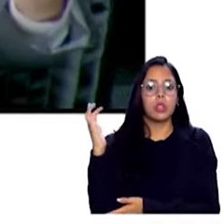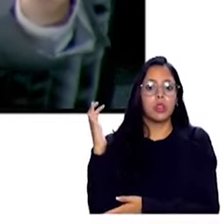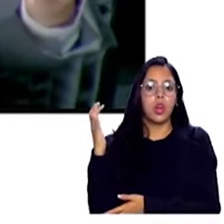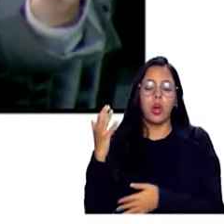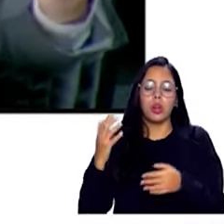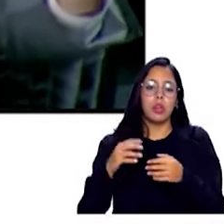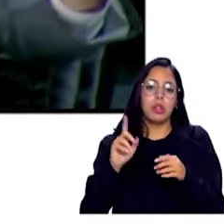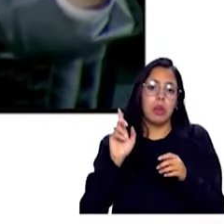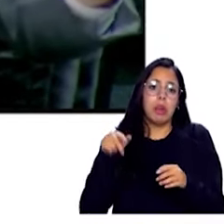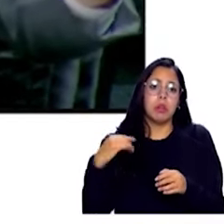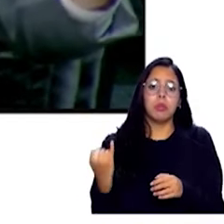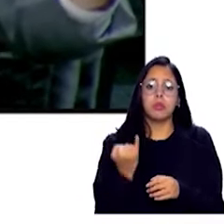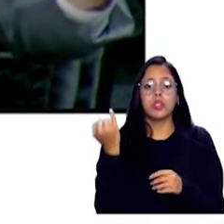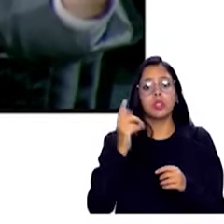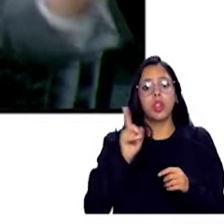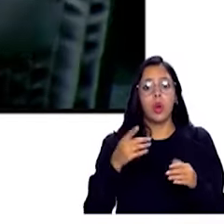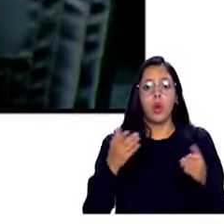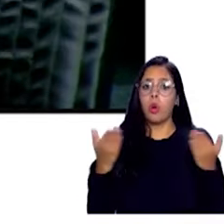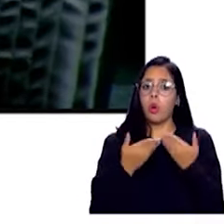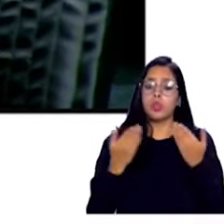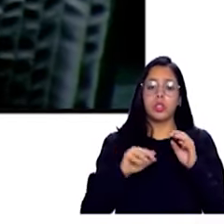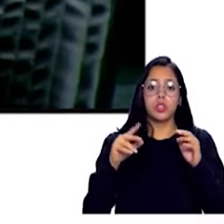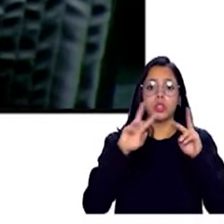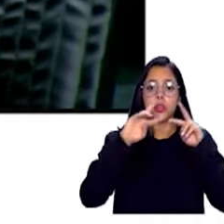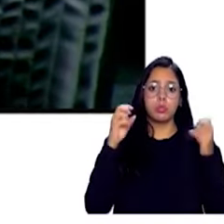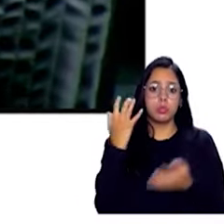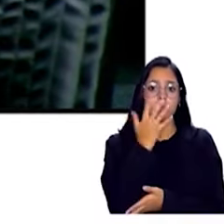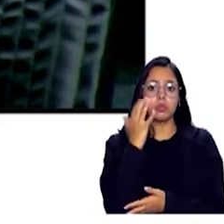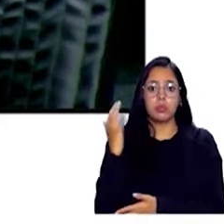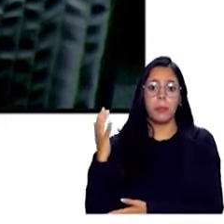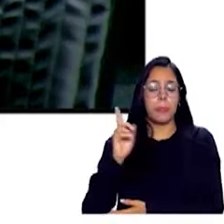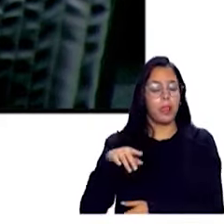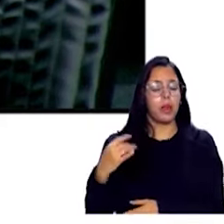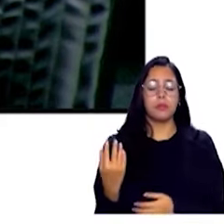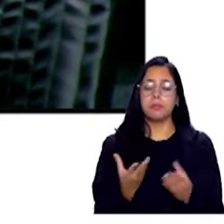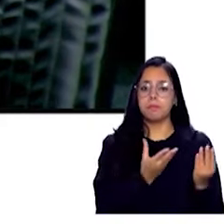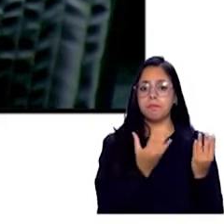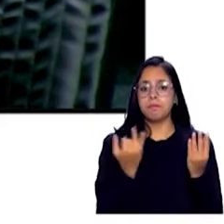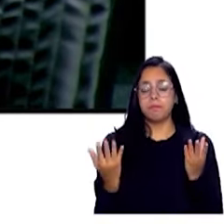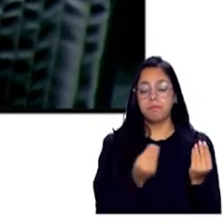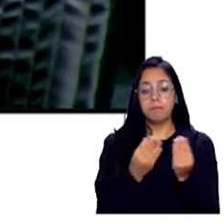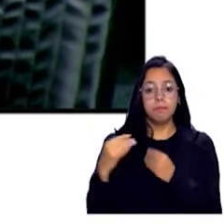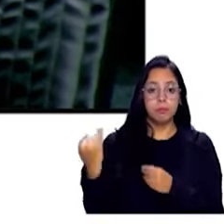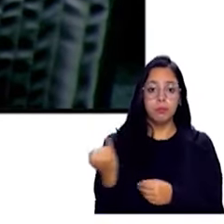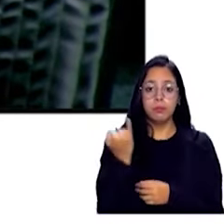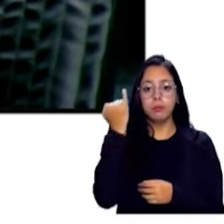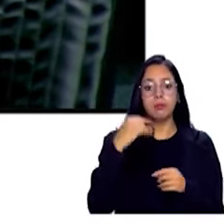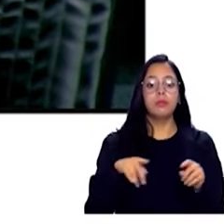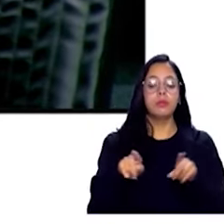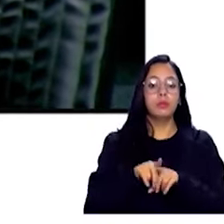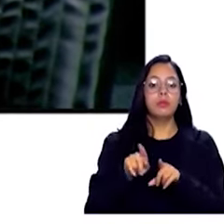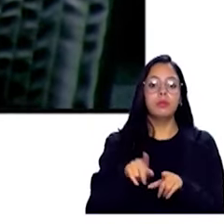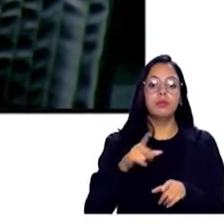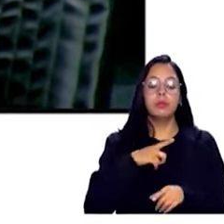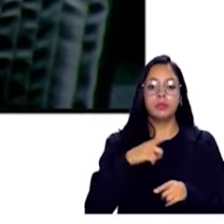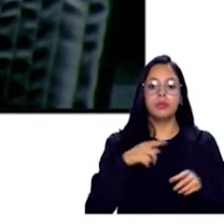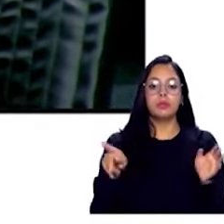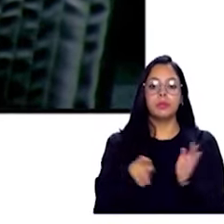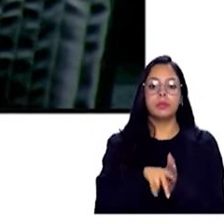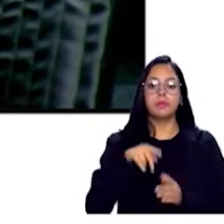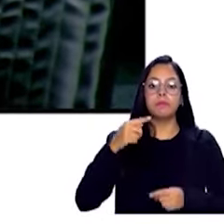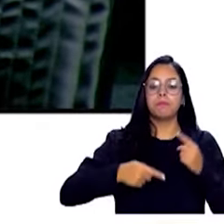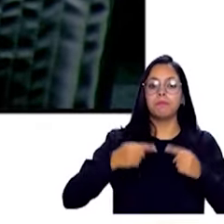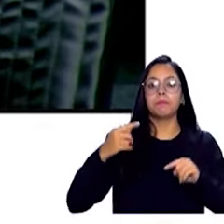Sem dúvida nenhuma seria relevante e negar acesso hoje a esse tipo de discussão na corte no Superior Tribunal de